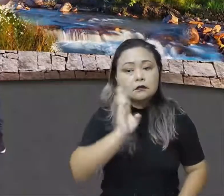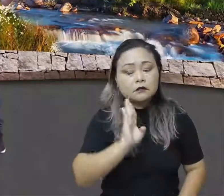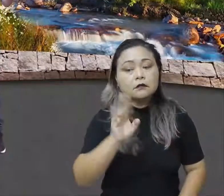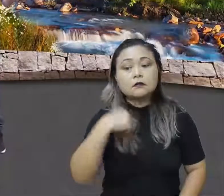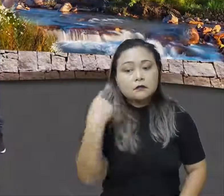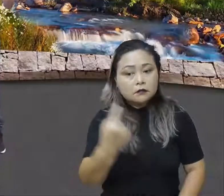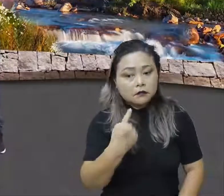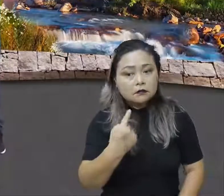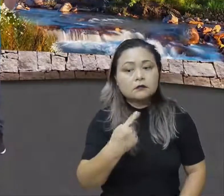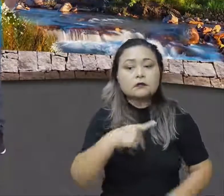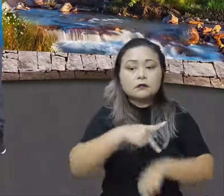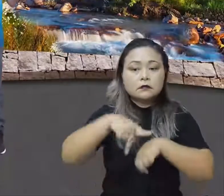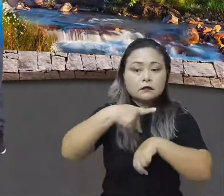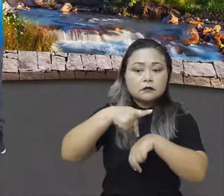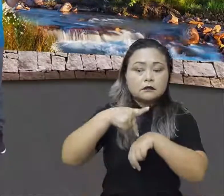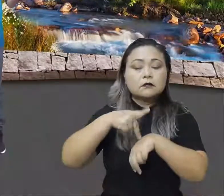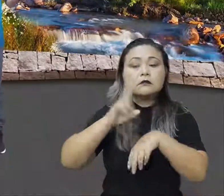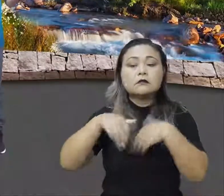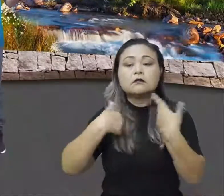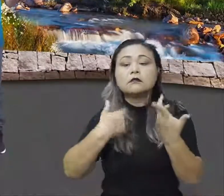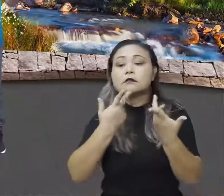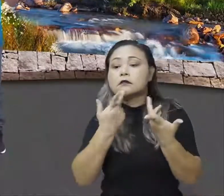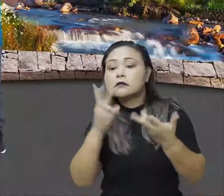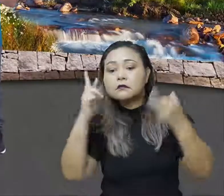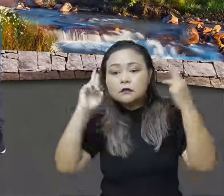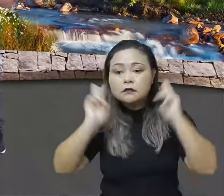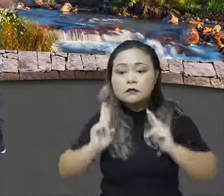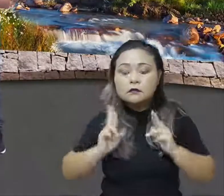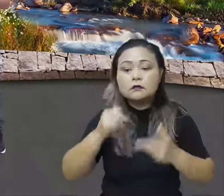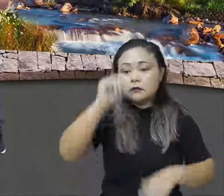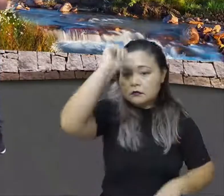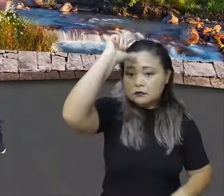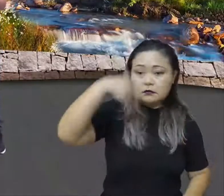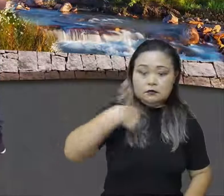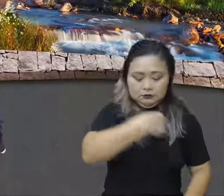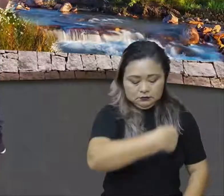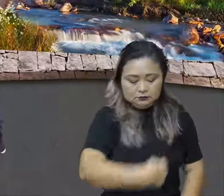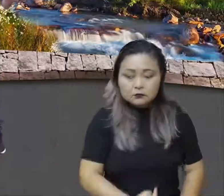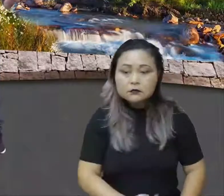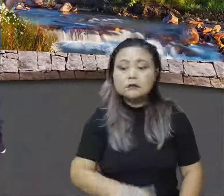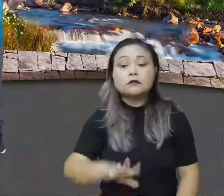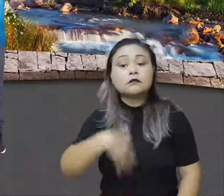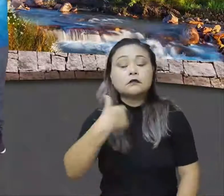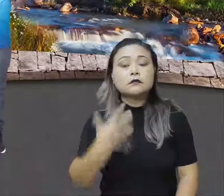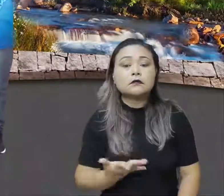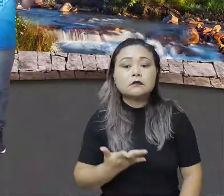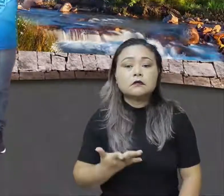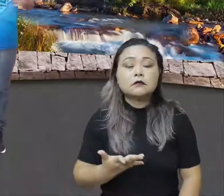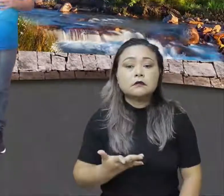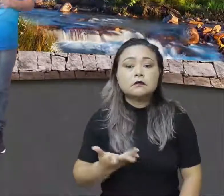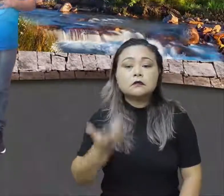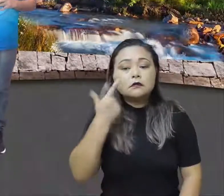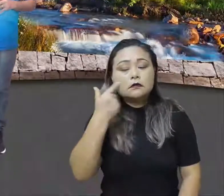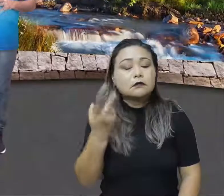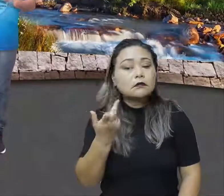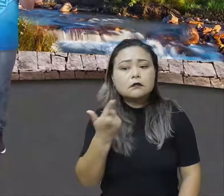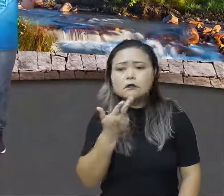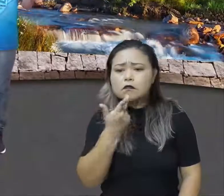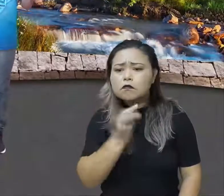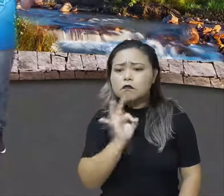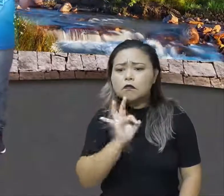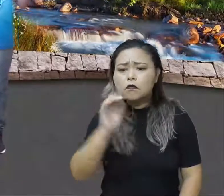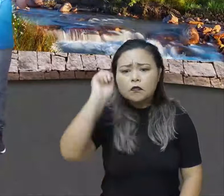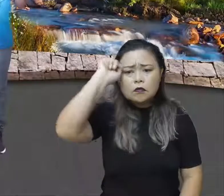nosso país, já falamos da Rússia, da Índia, da China e, como vocês perceberam, nós não falamos